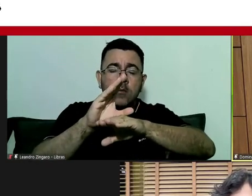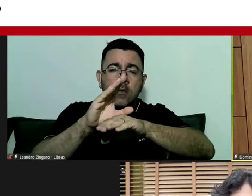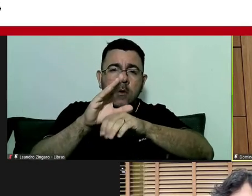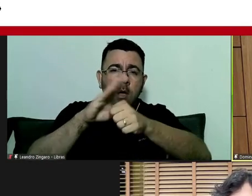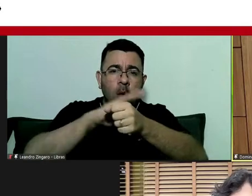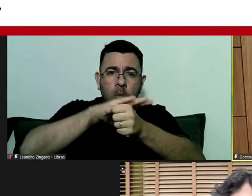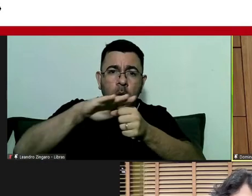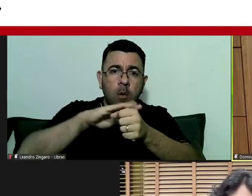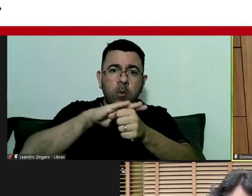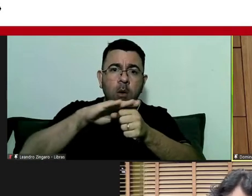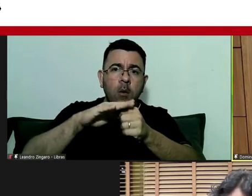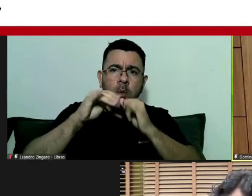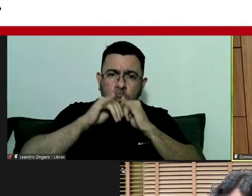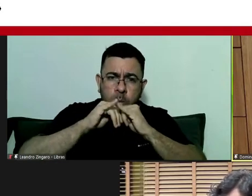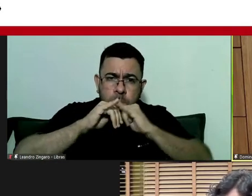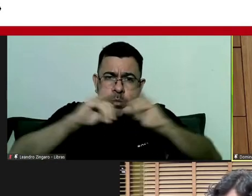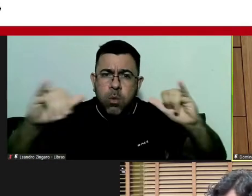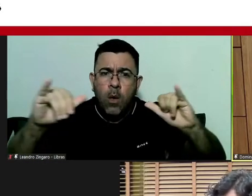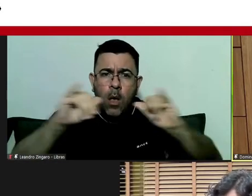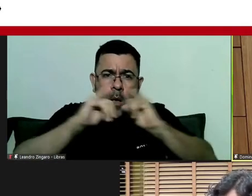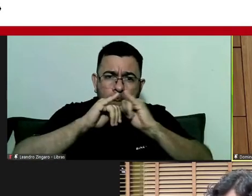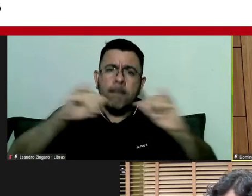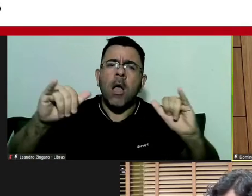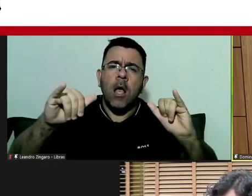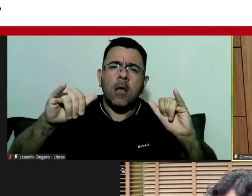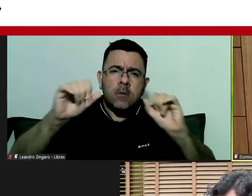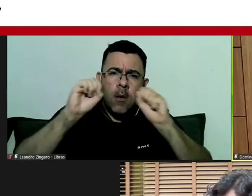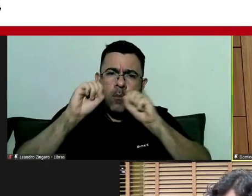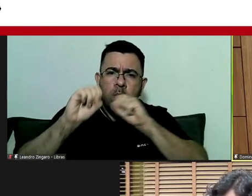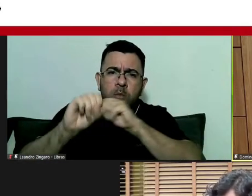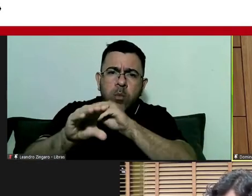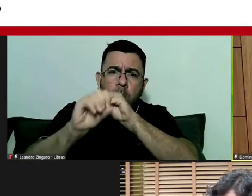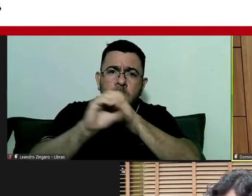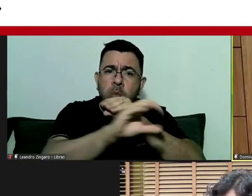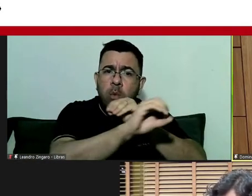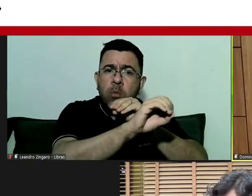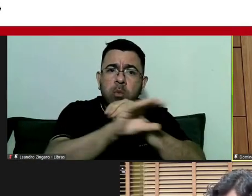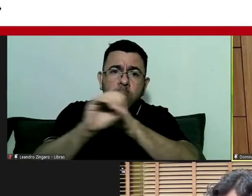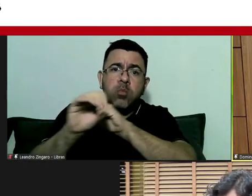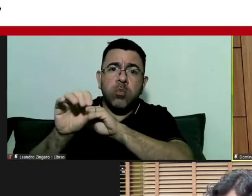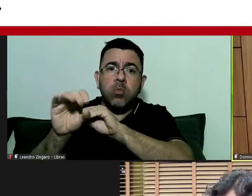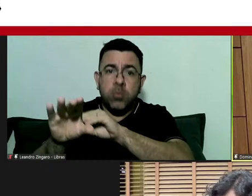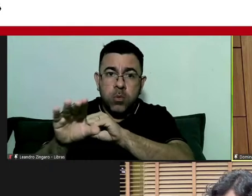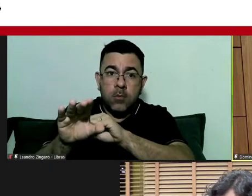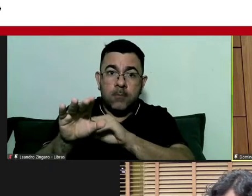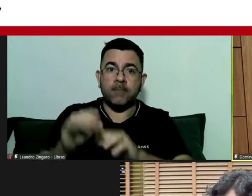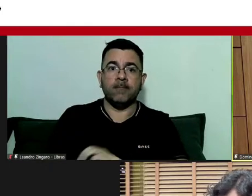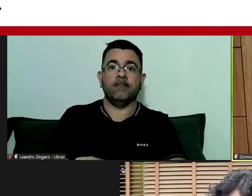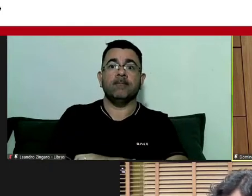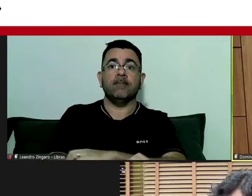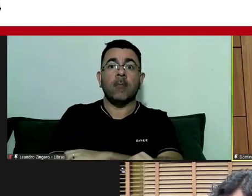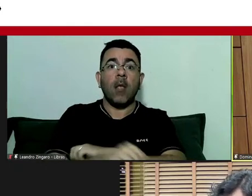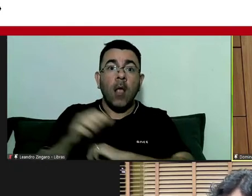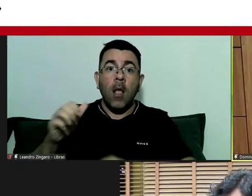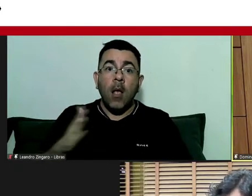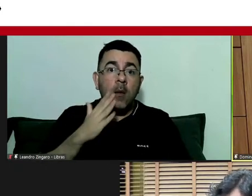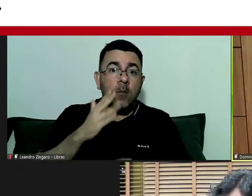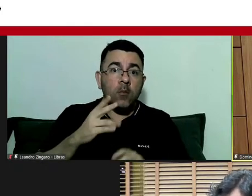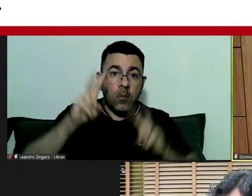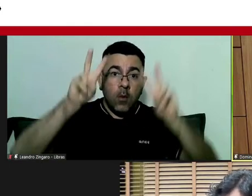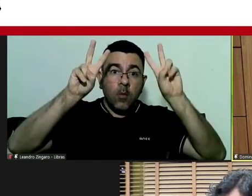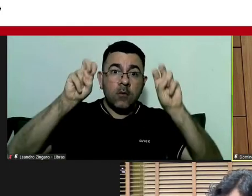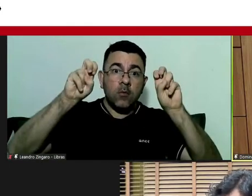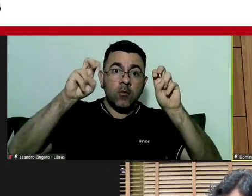eh práticas e conteúdos né o curso que cujo título é criatividade